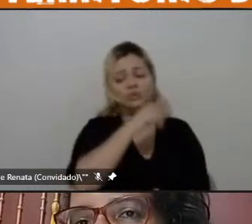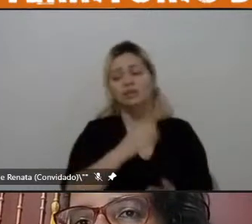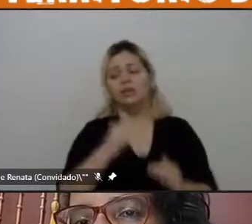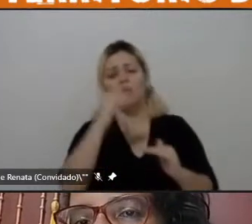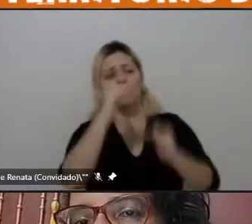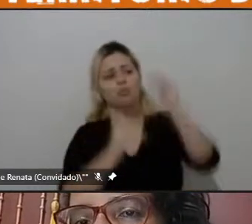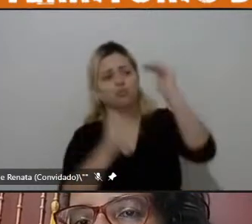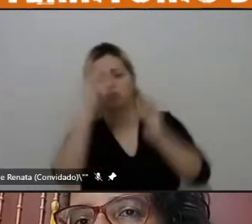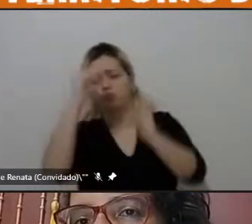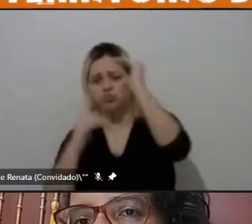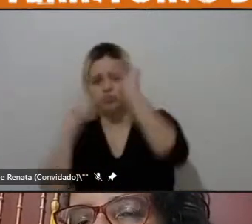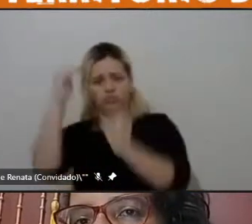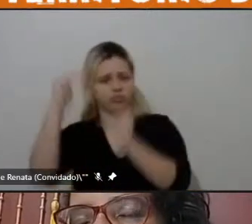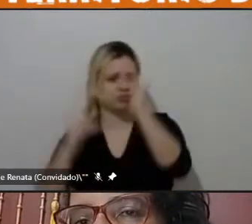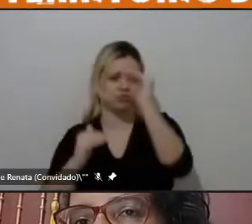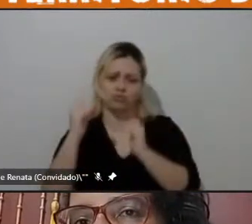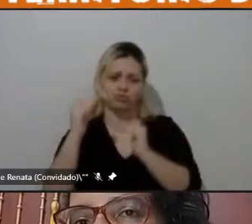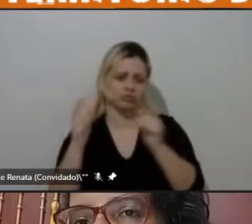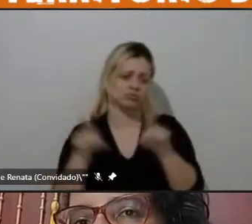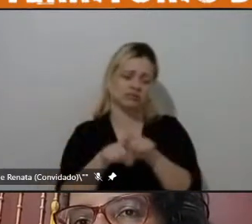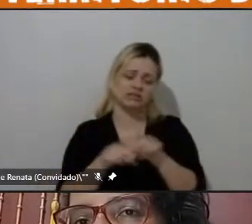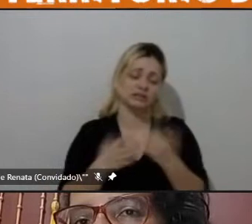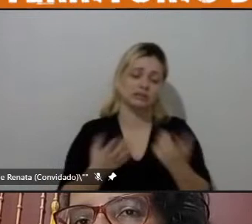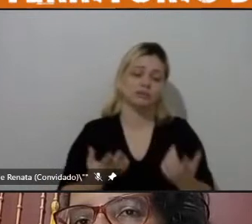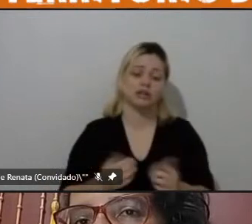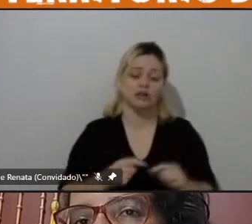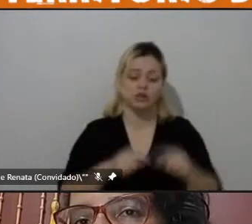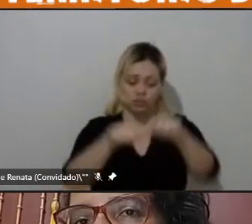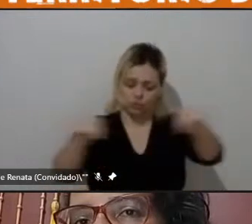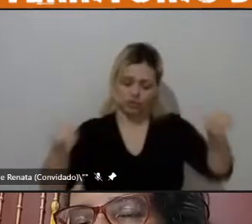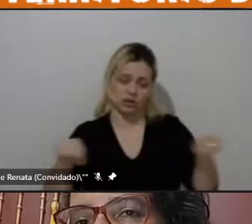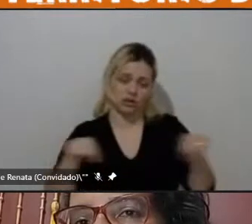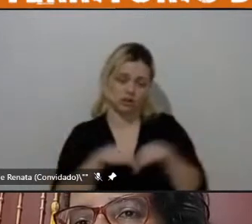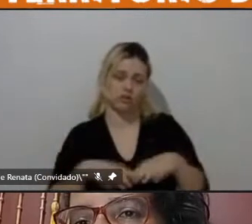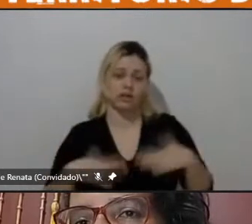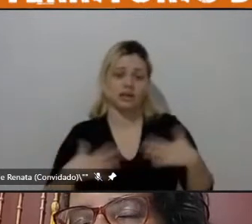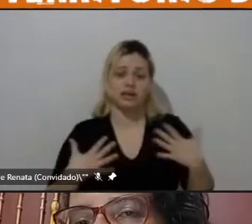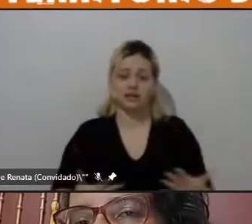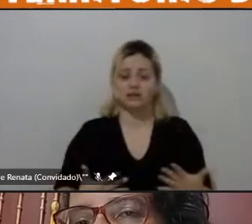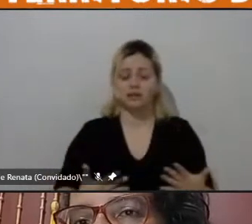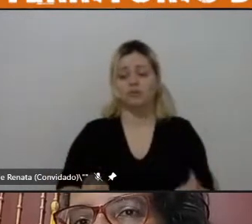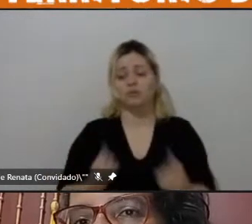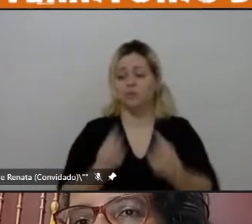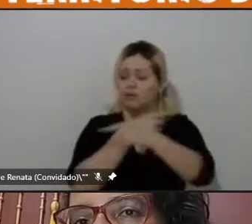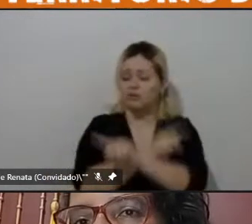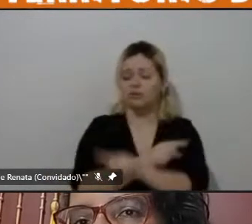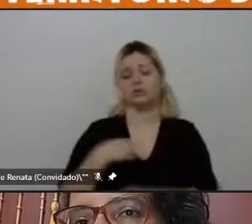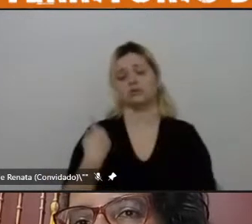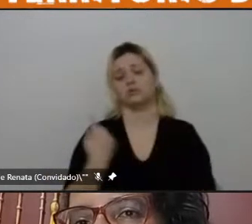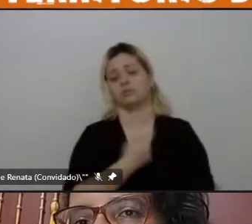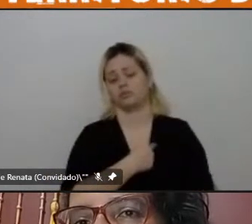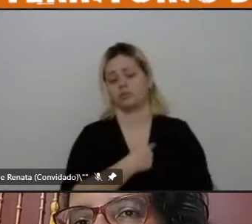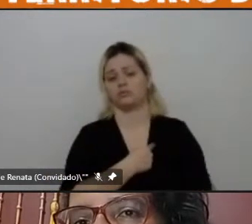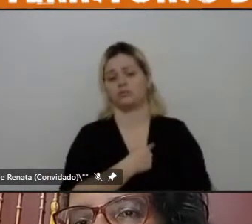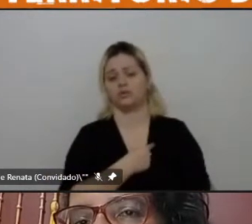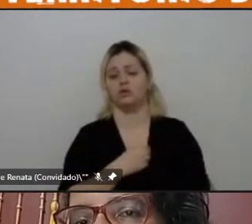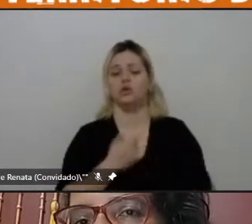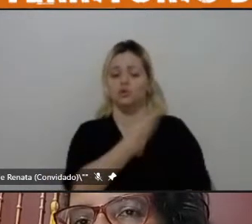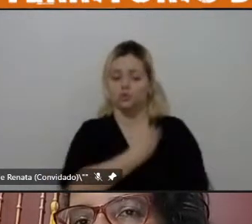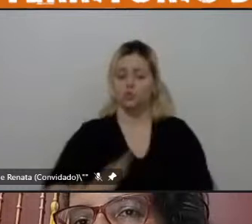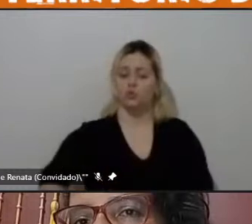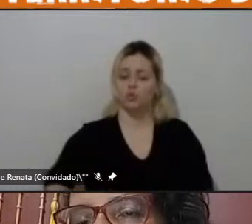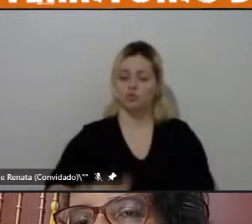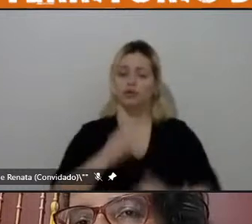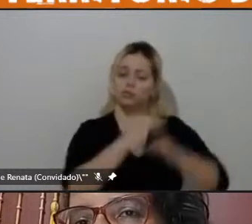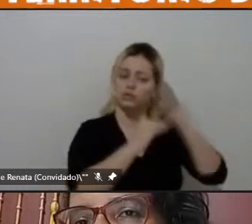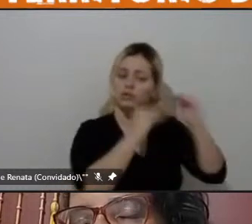dimensão territorial, ao alijamento das pessoas dos seus territórios. Então, isso é uma contradição presente, né, nos governos progressistas,